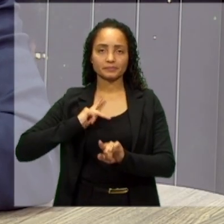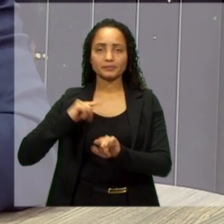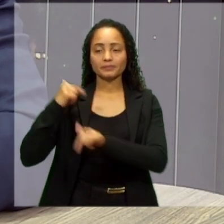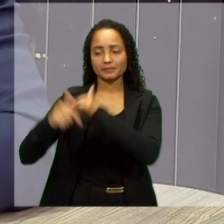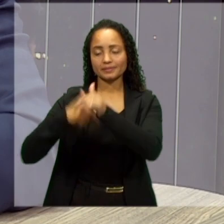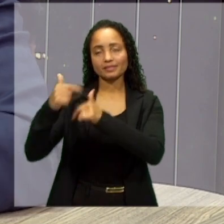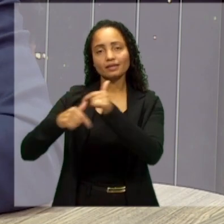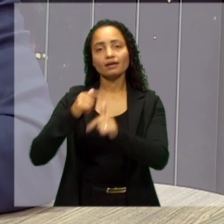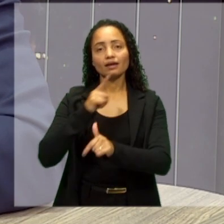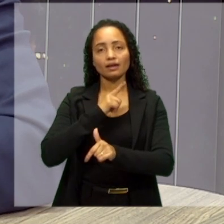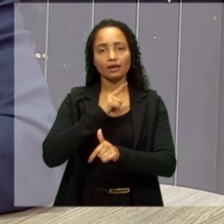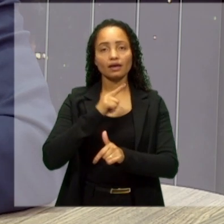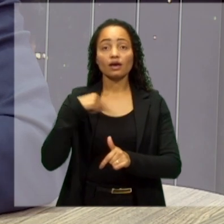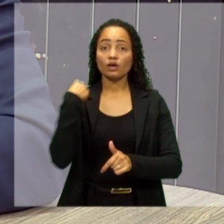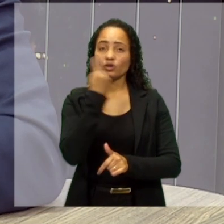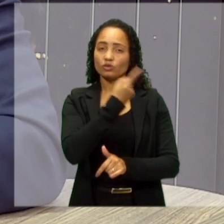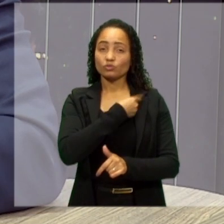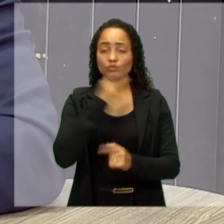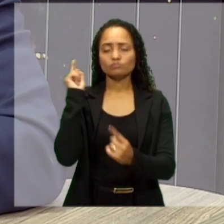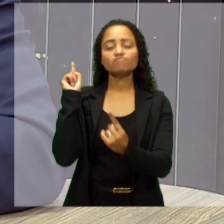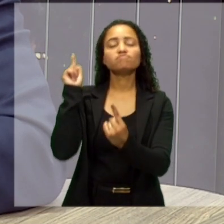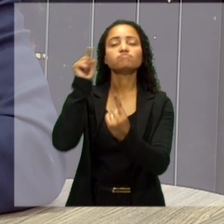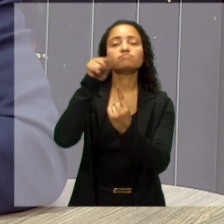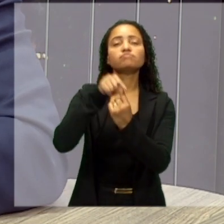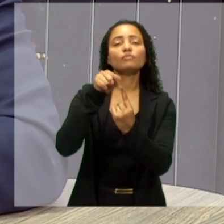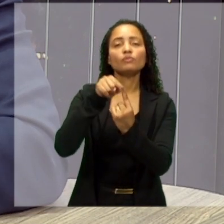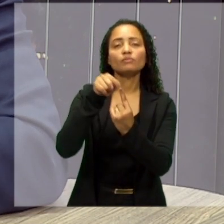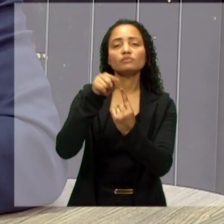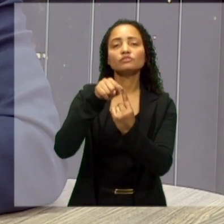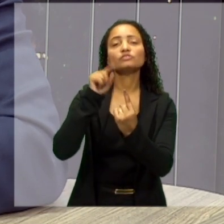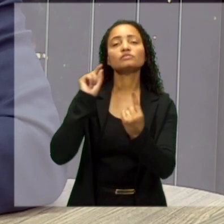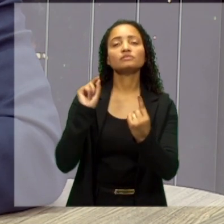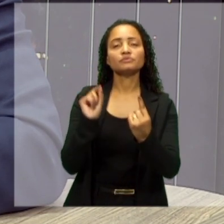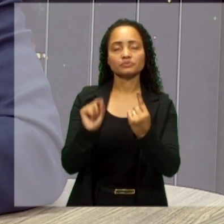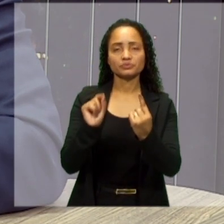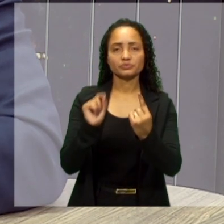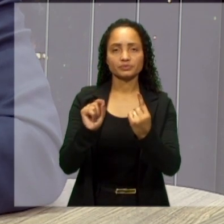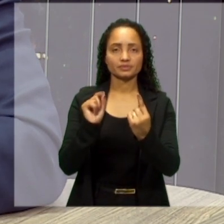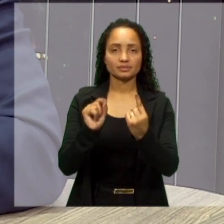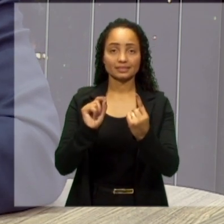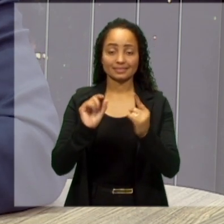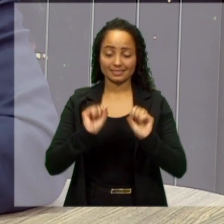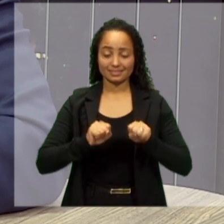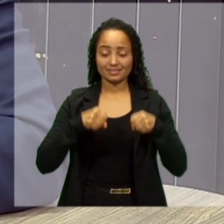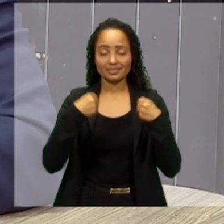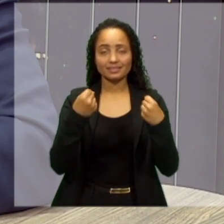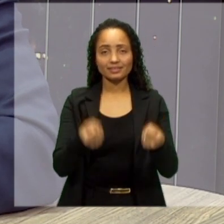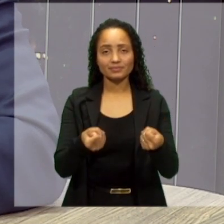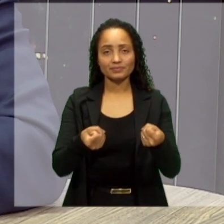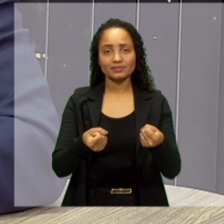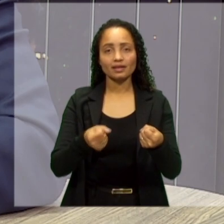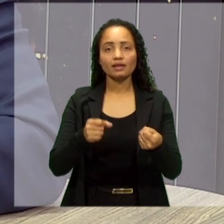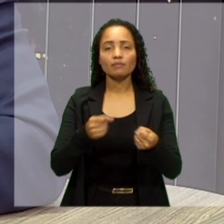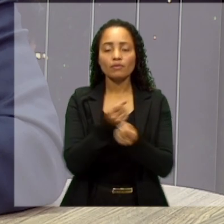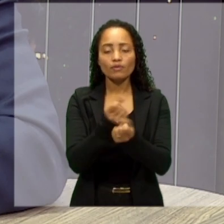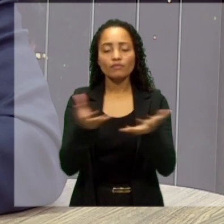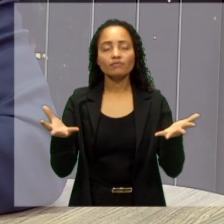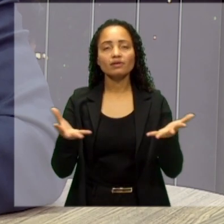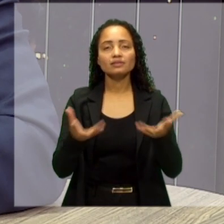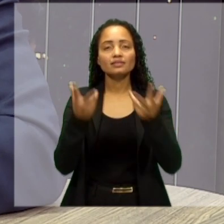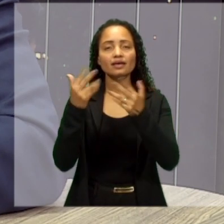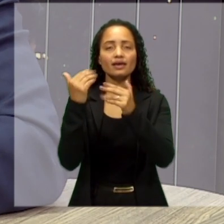tem como missão, né, constitucional e está na nossa raiz a defesa da igualdade dos direitos humanos.